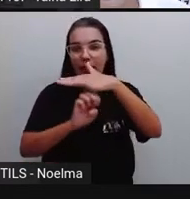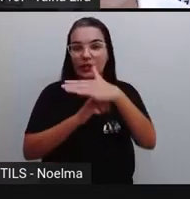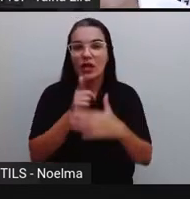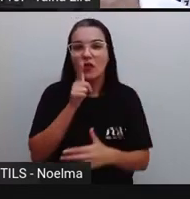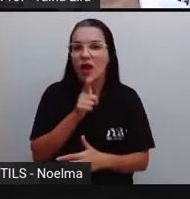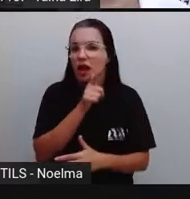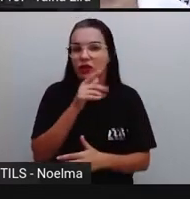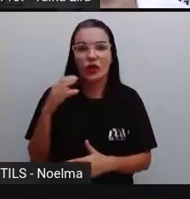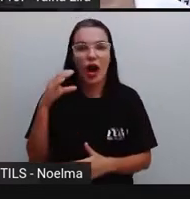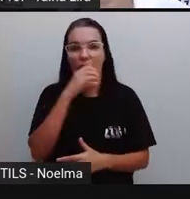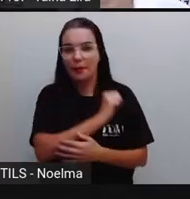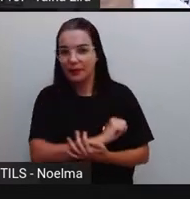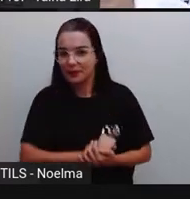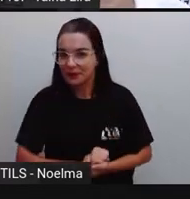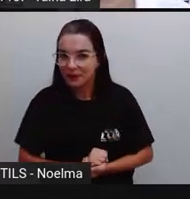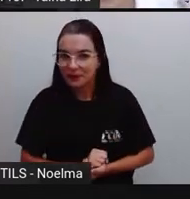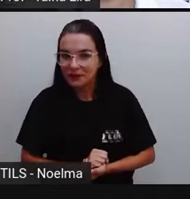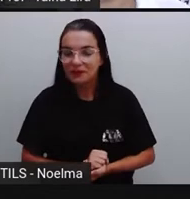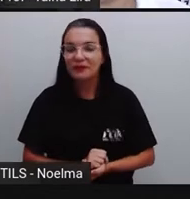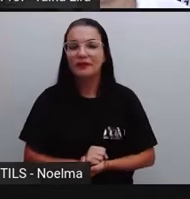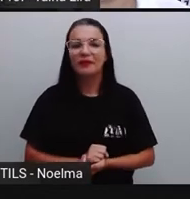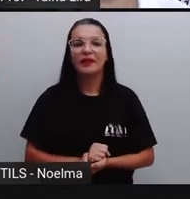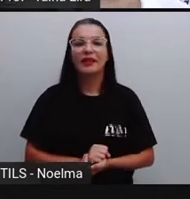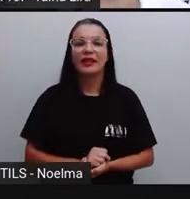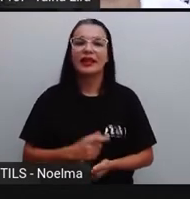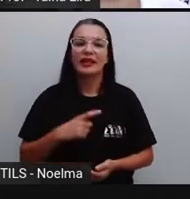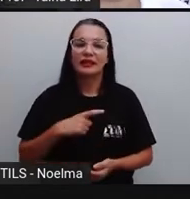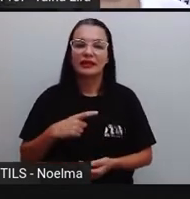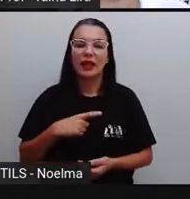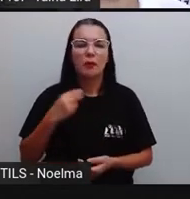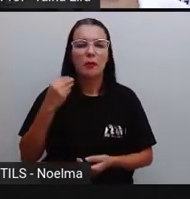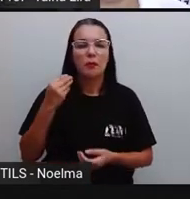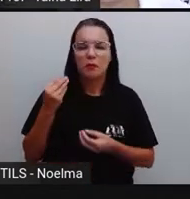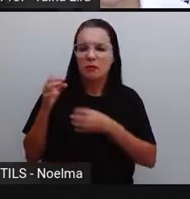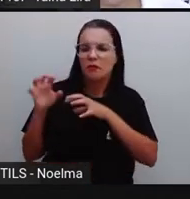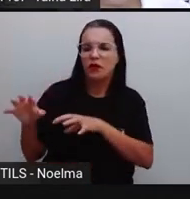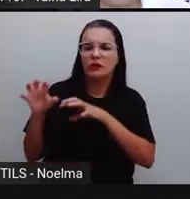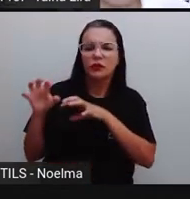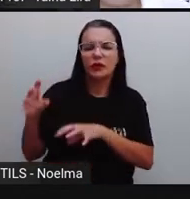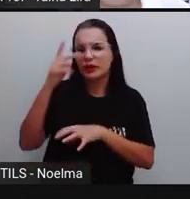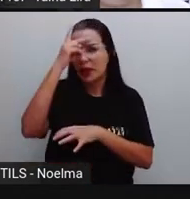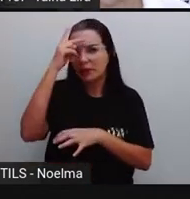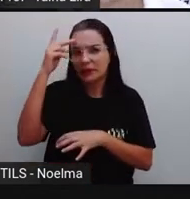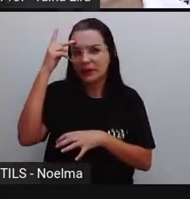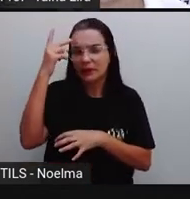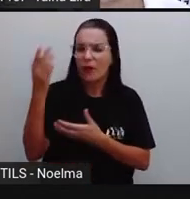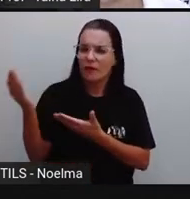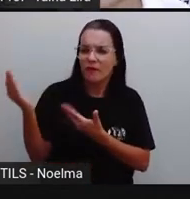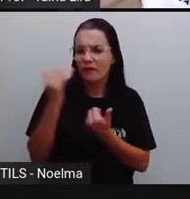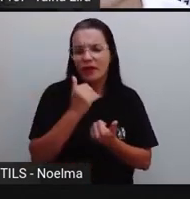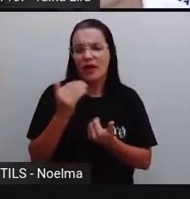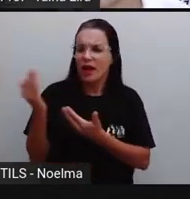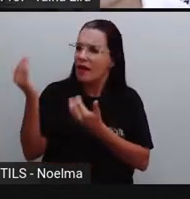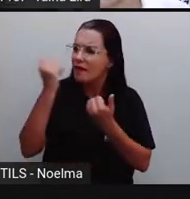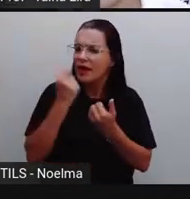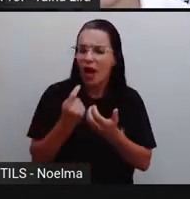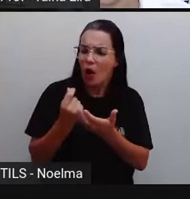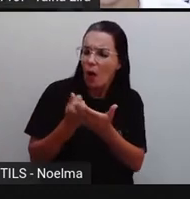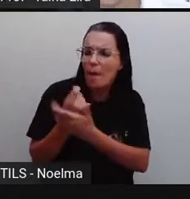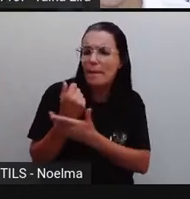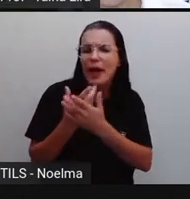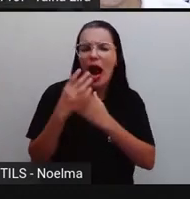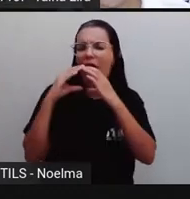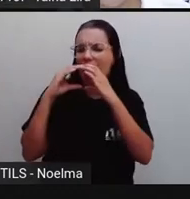lanches rápidos, né, que está induzindo aí o consumidor a mostrar que tem coragem sim de comprar aí esse